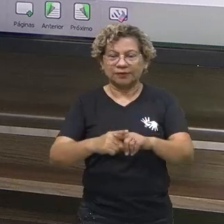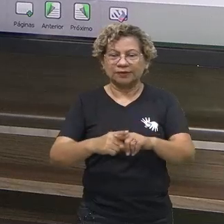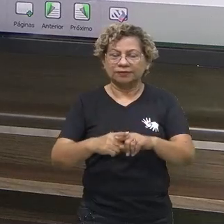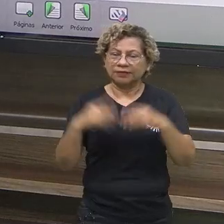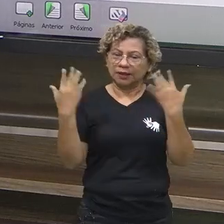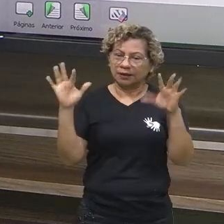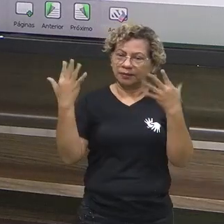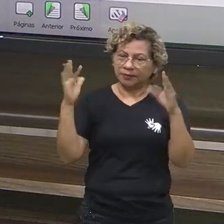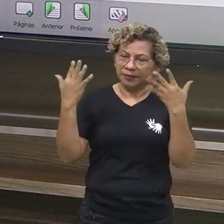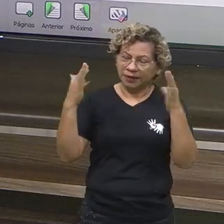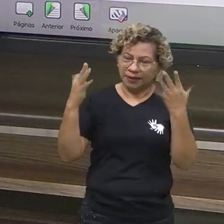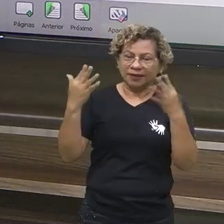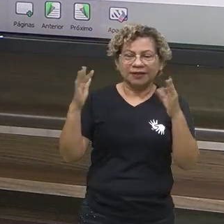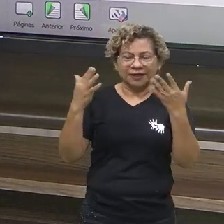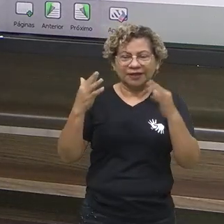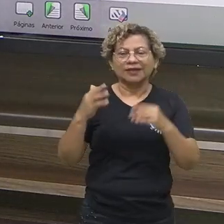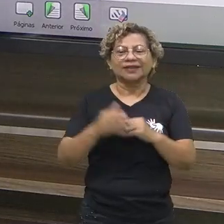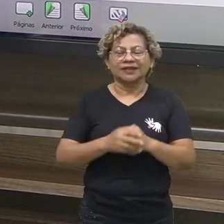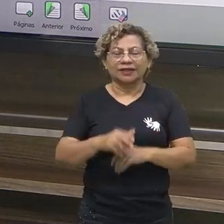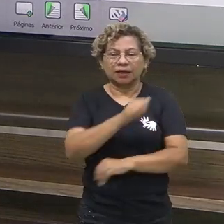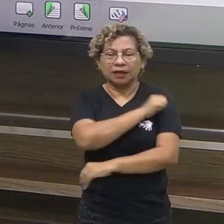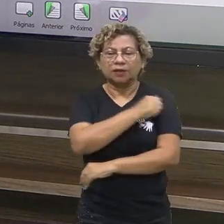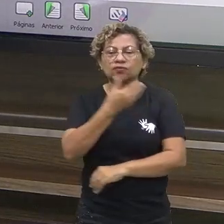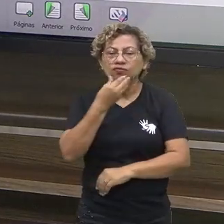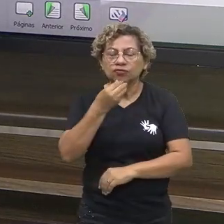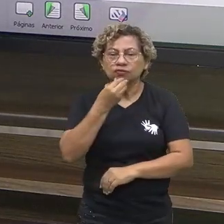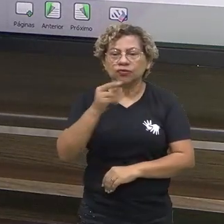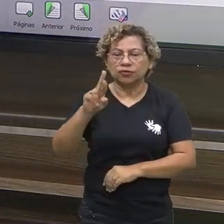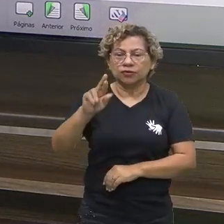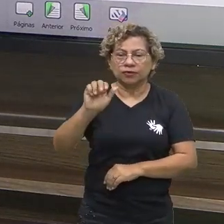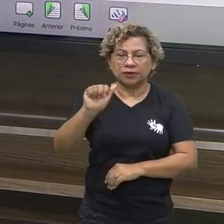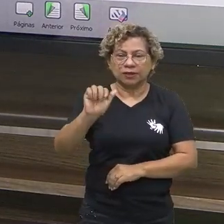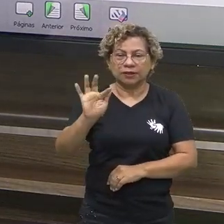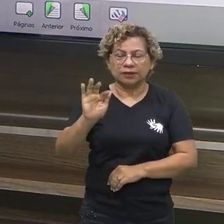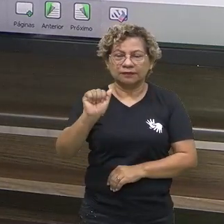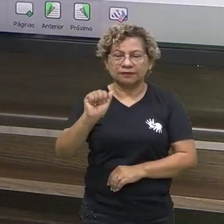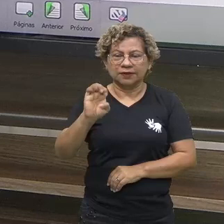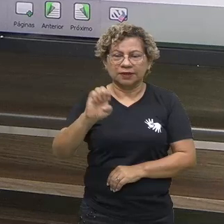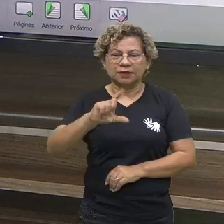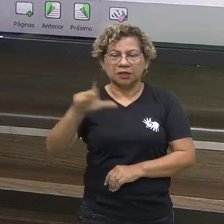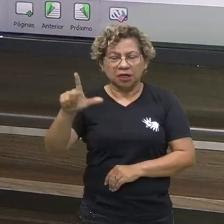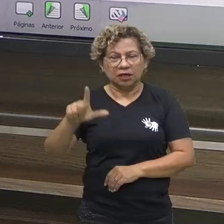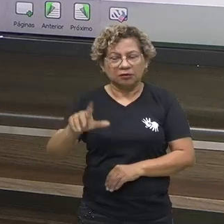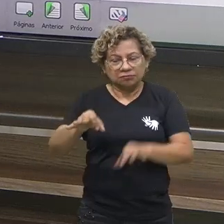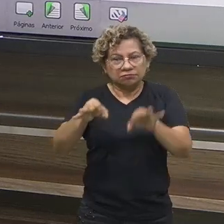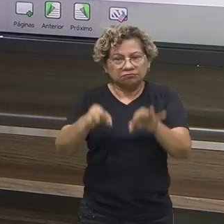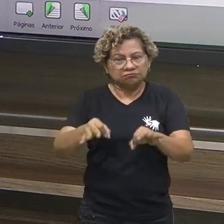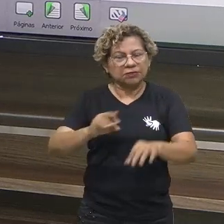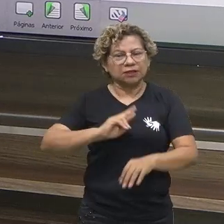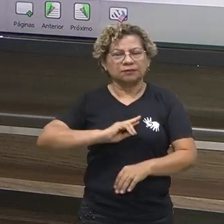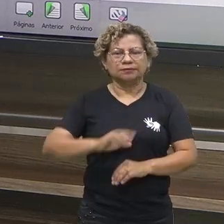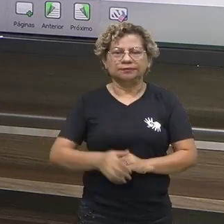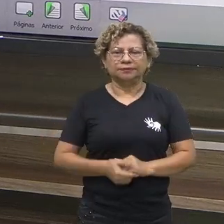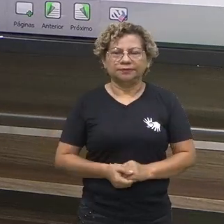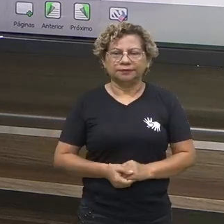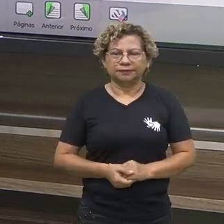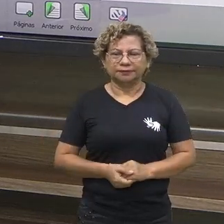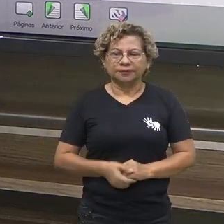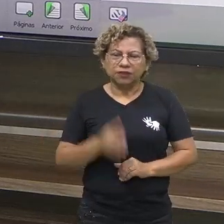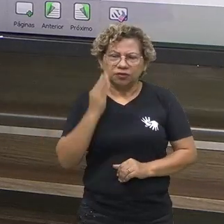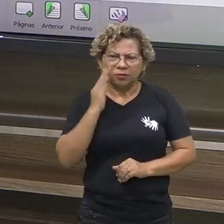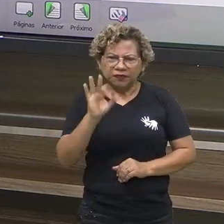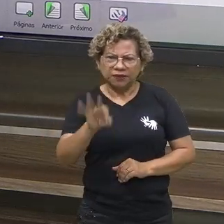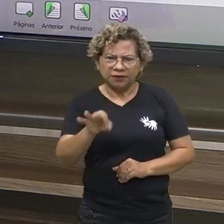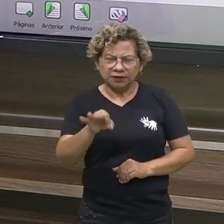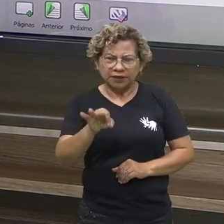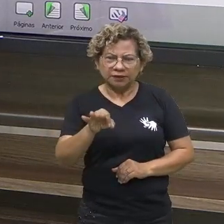Rafael? Parabéns, é porque você já tem um conhecimento bacana aí de língua inglesa, tá? Vamos ver a resposta correta só para confirmar